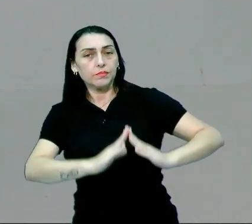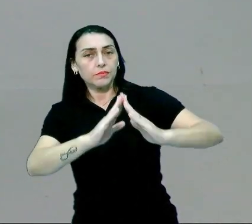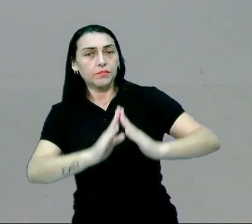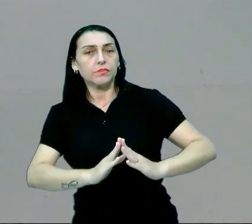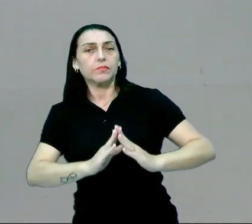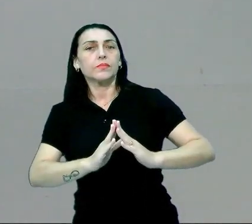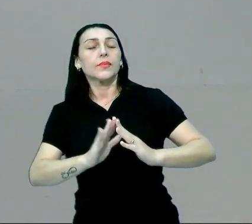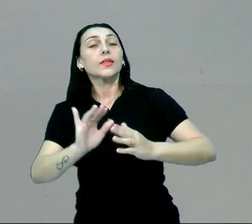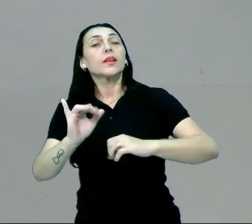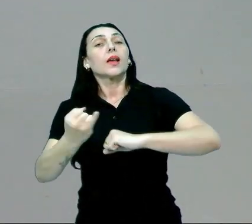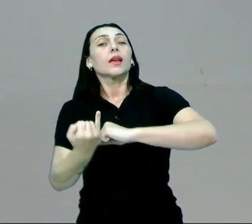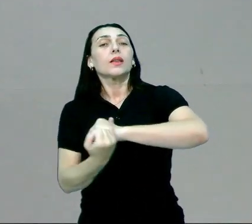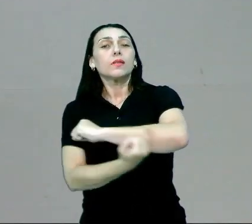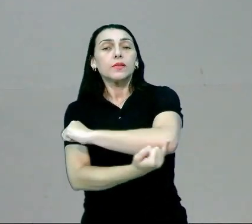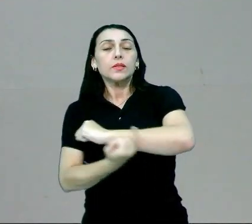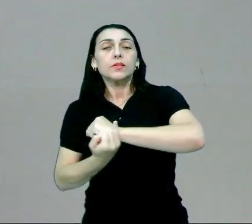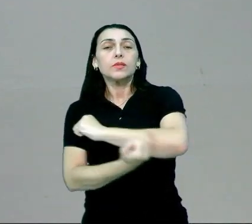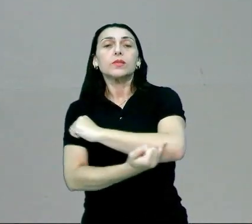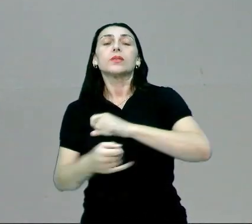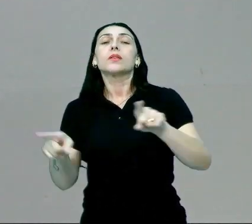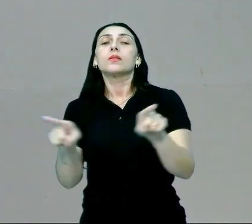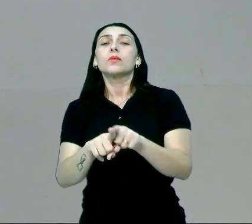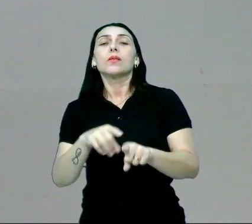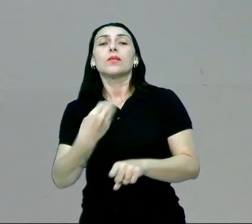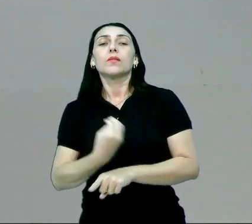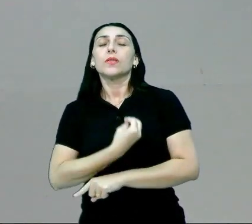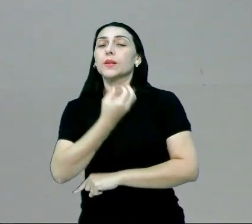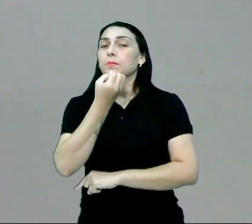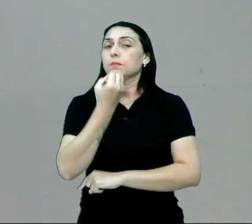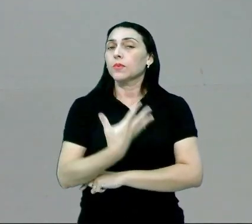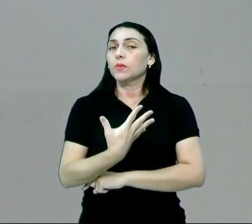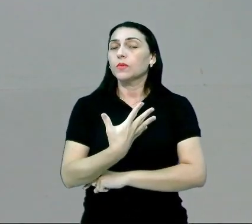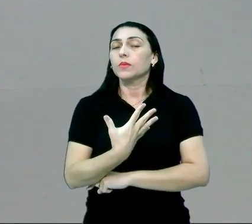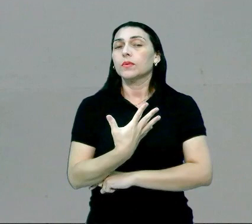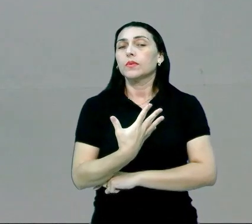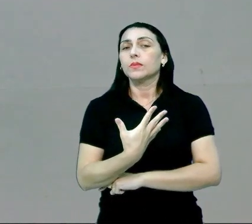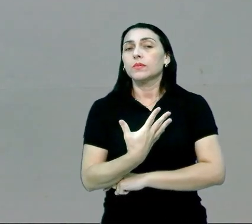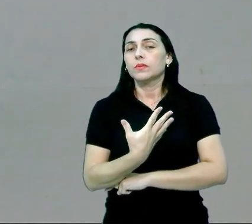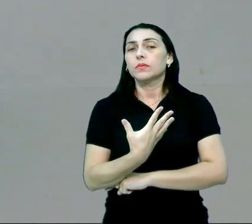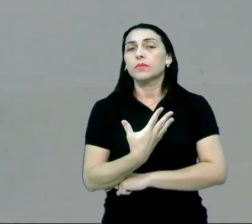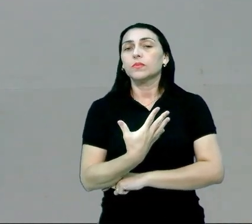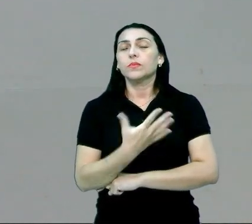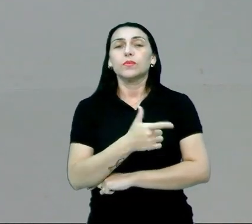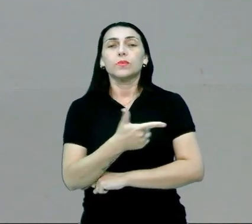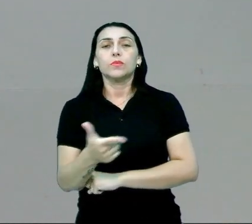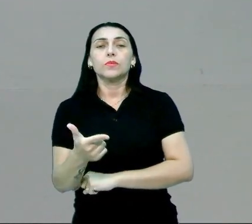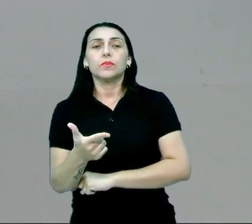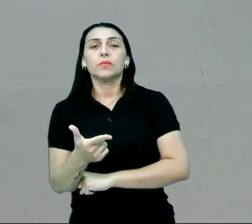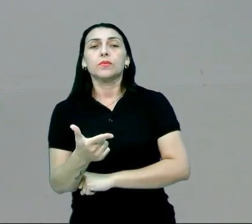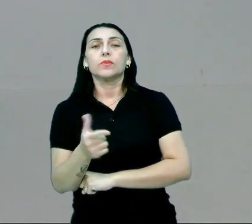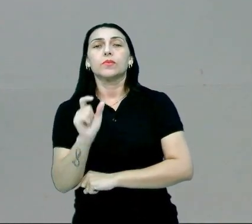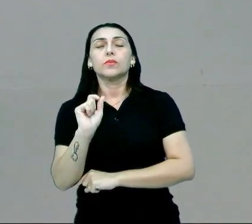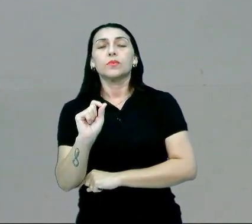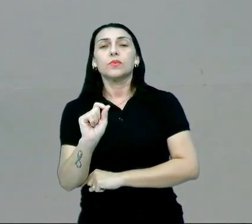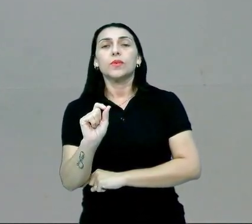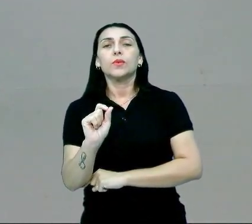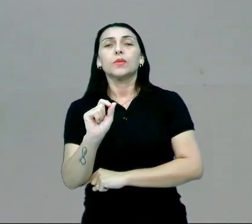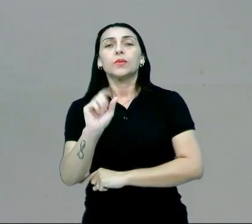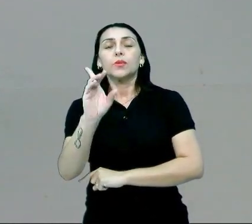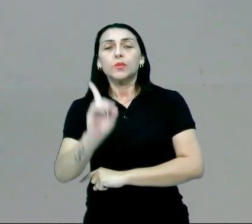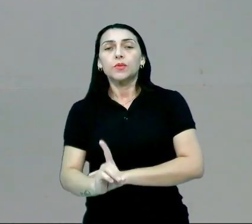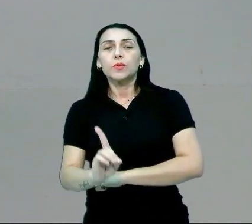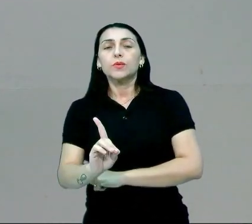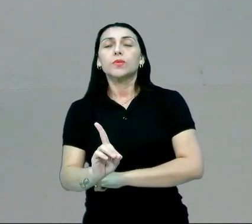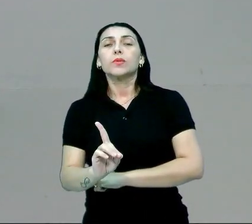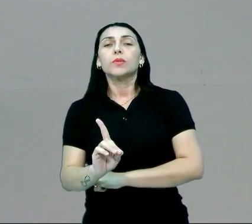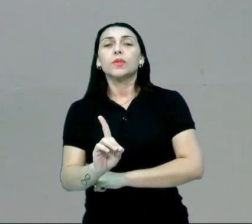de infraestrutura para que se tenha uma vida digna. Eles acabam não sendo efetivados, né? Então,